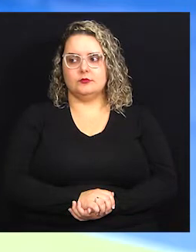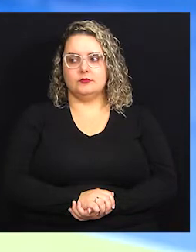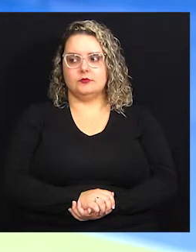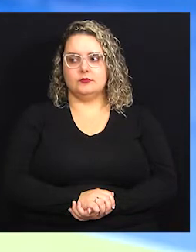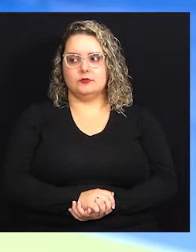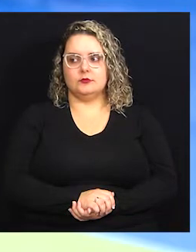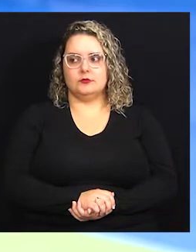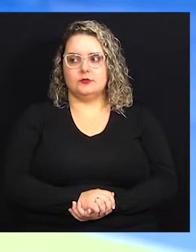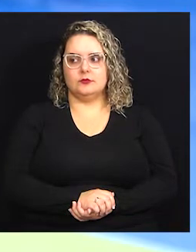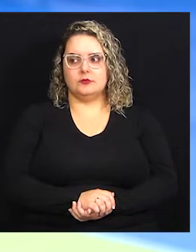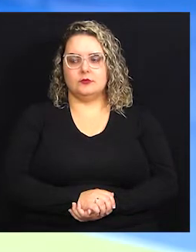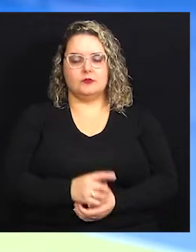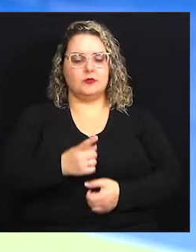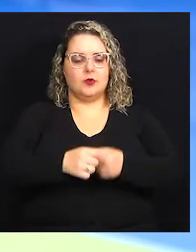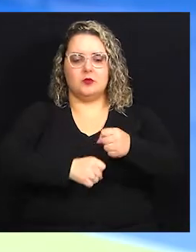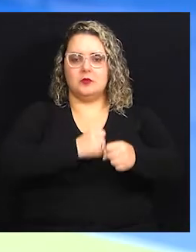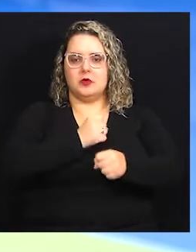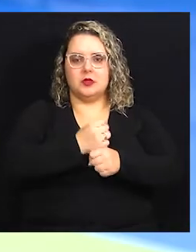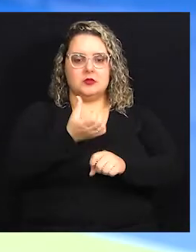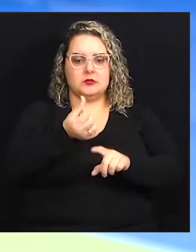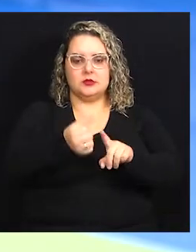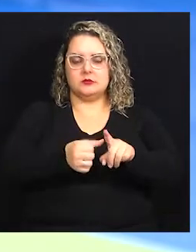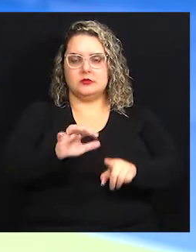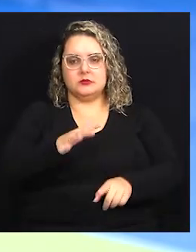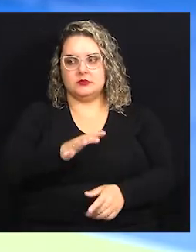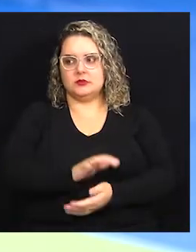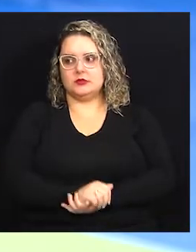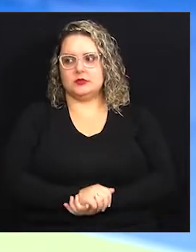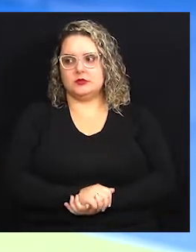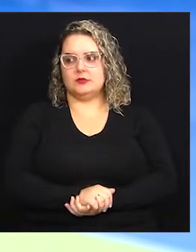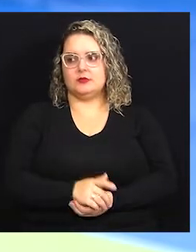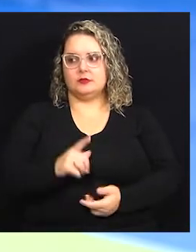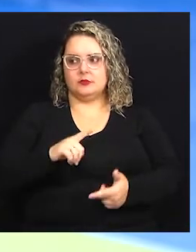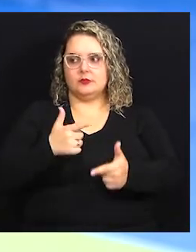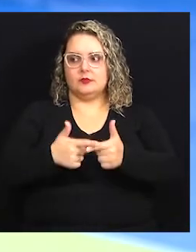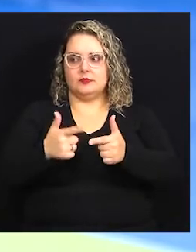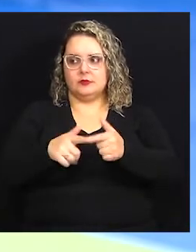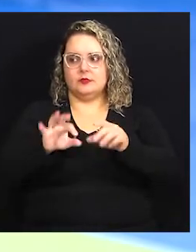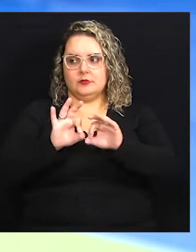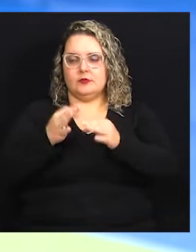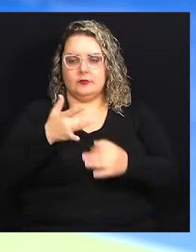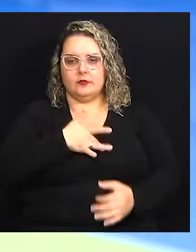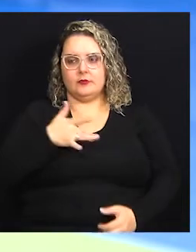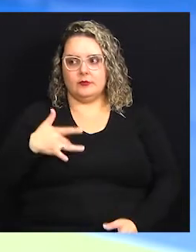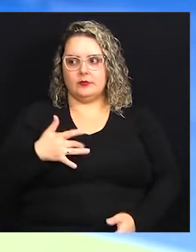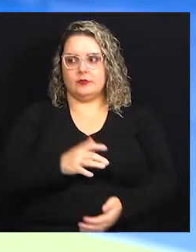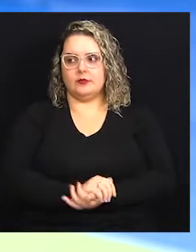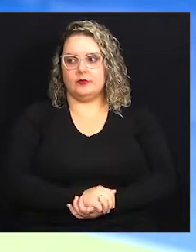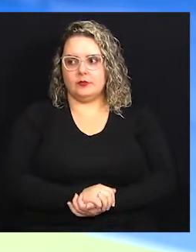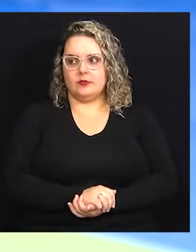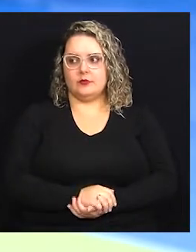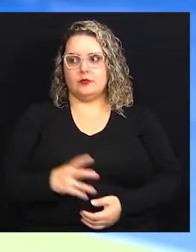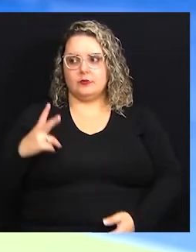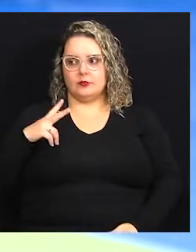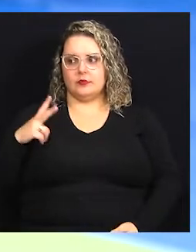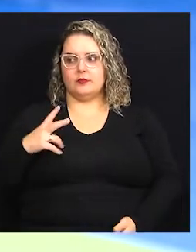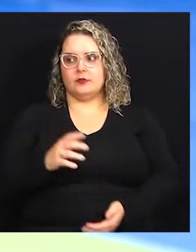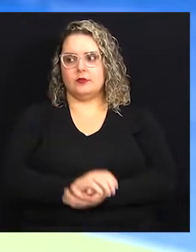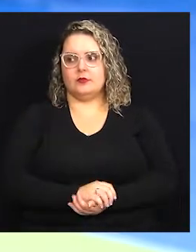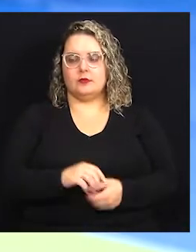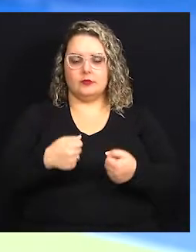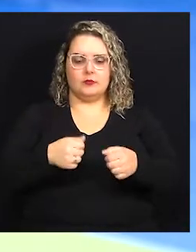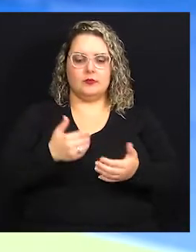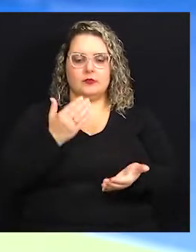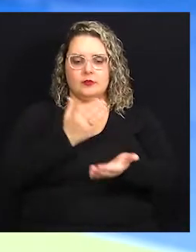assistente 1 ano e meio aproximadamente. Aí eu tive alguns problemas familiares de saúde, né, particulares, eu tive que